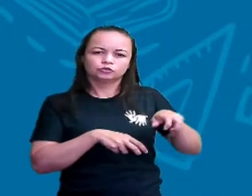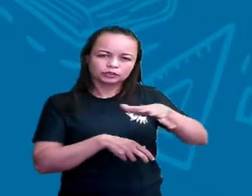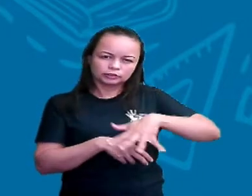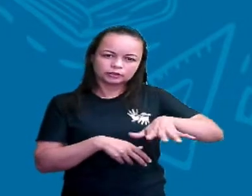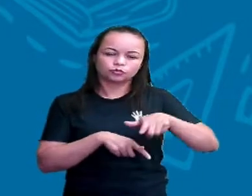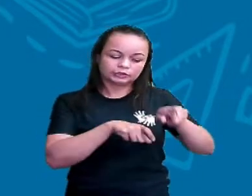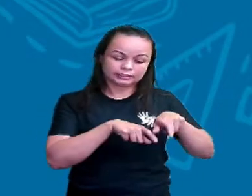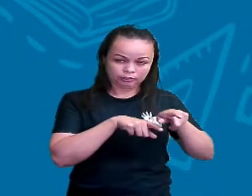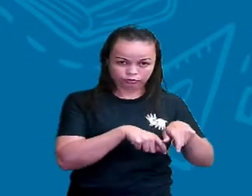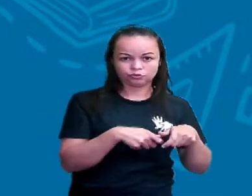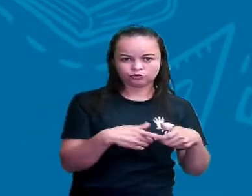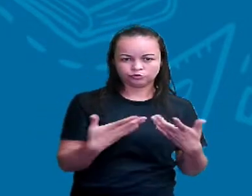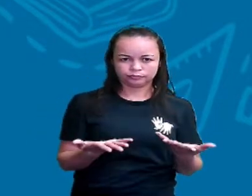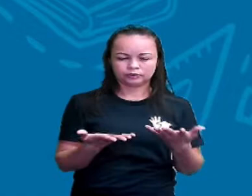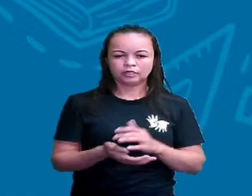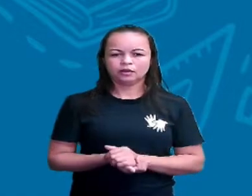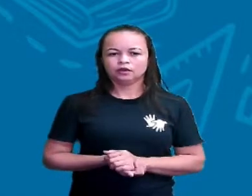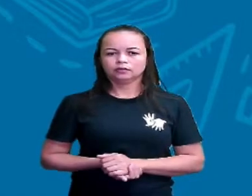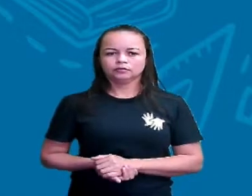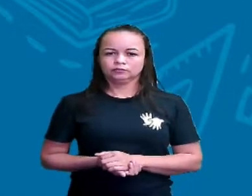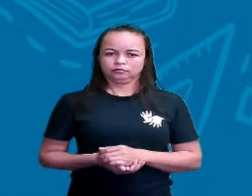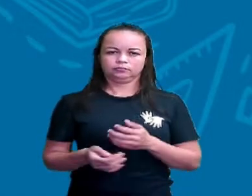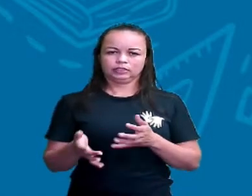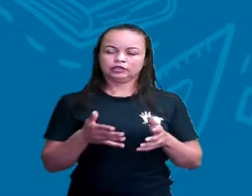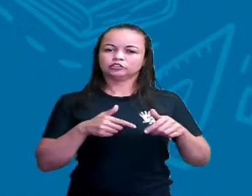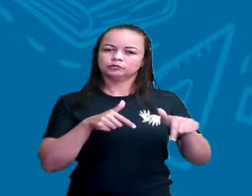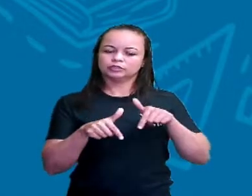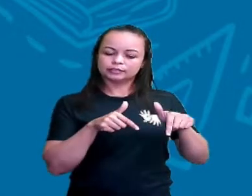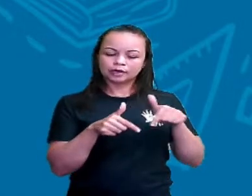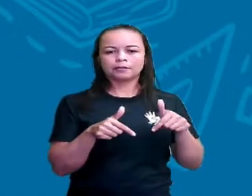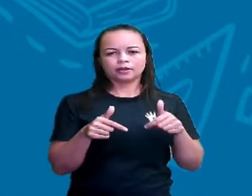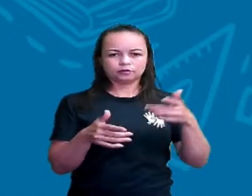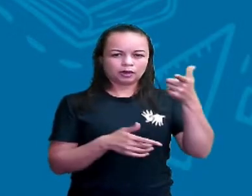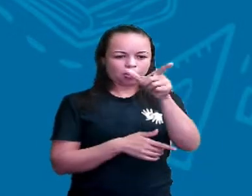mesmo, dessa vivência, né, e o regime de serviência.